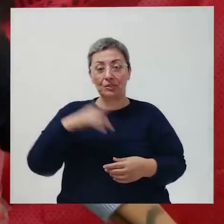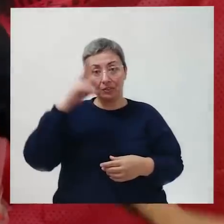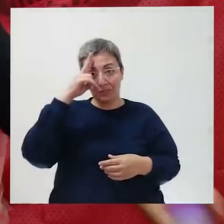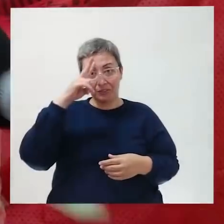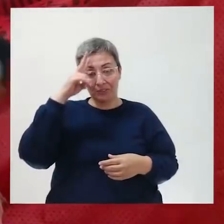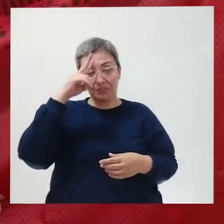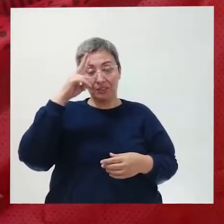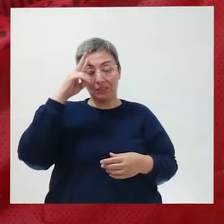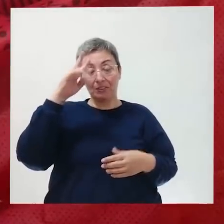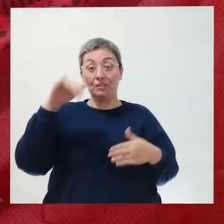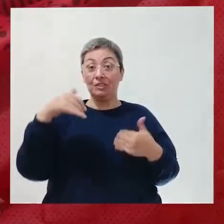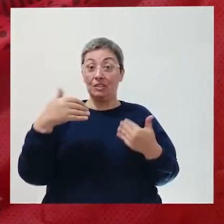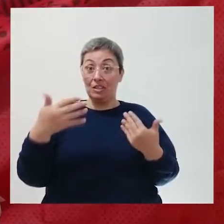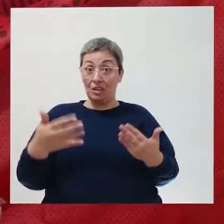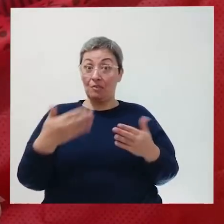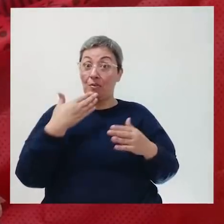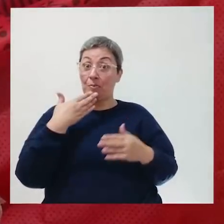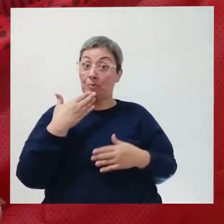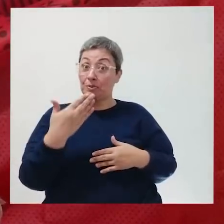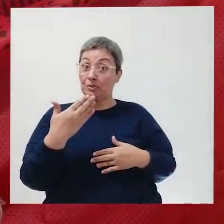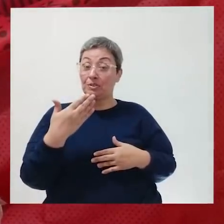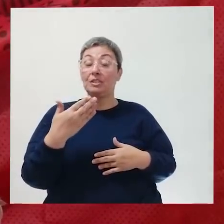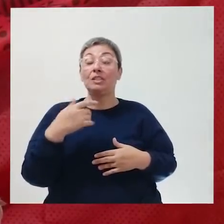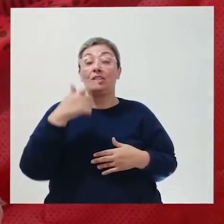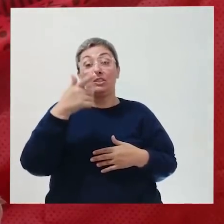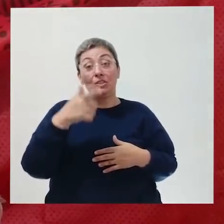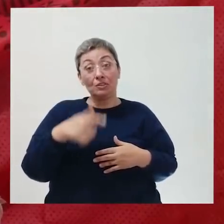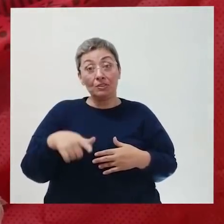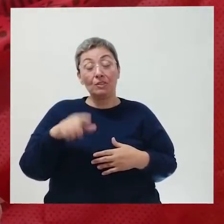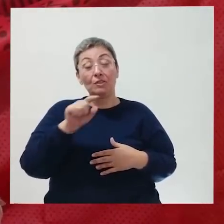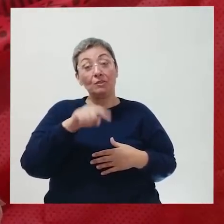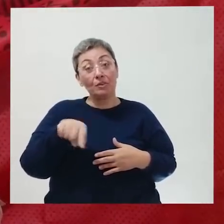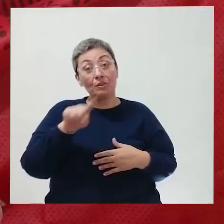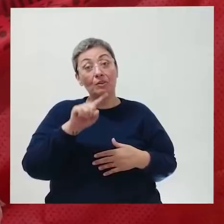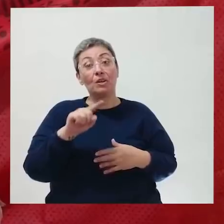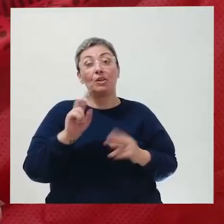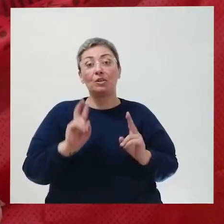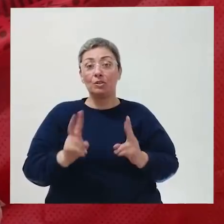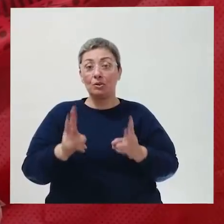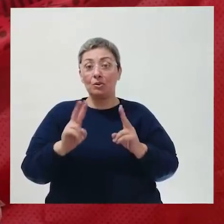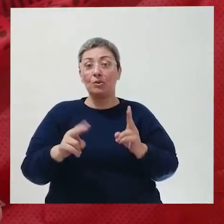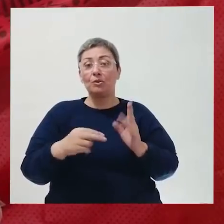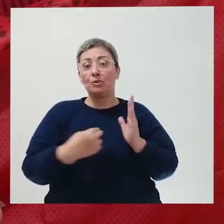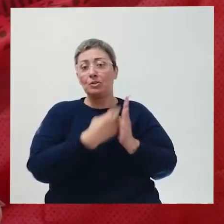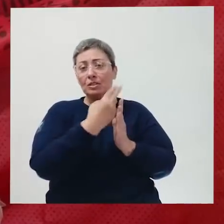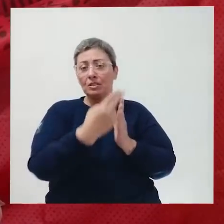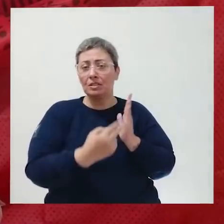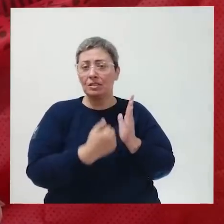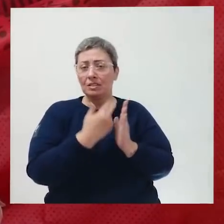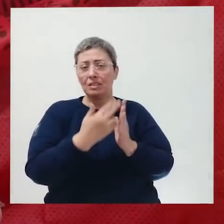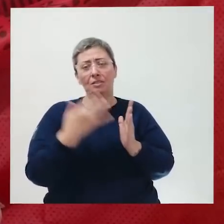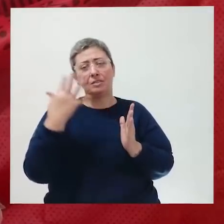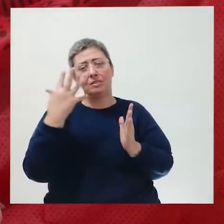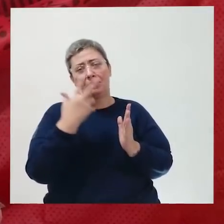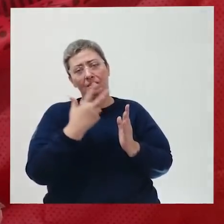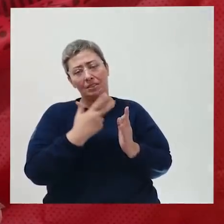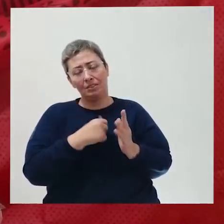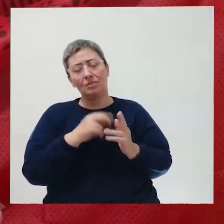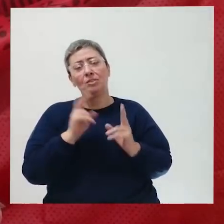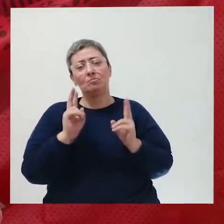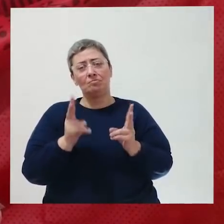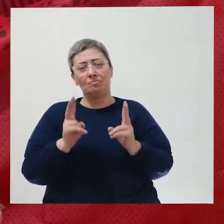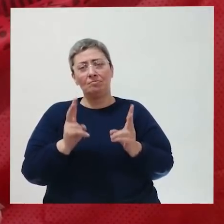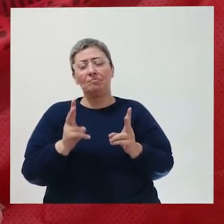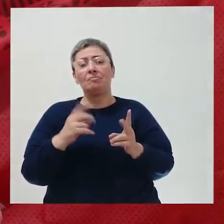fábula? Então eu vou pedir novamente que você continue fazendo aquele lindo desenho que você